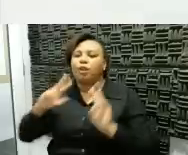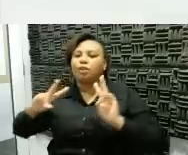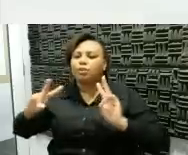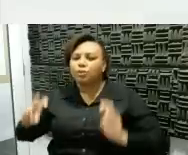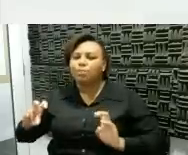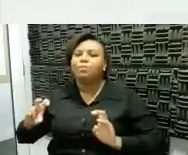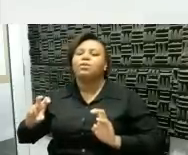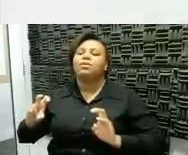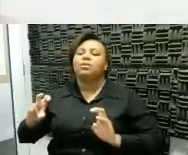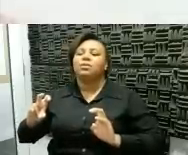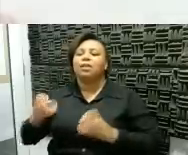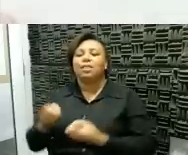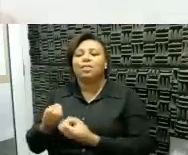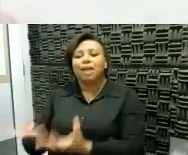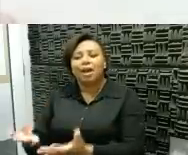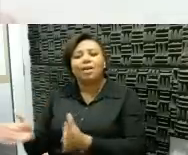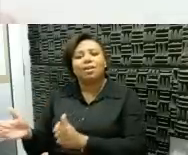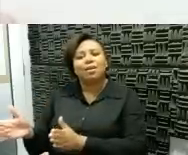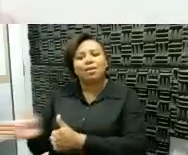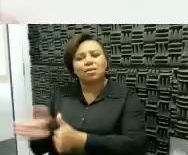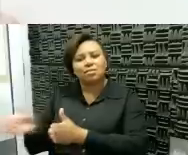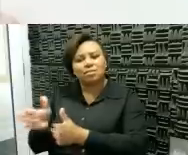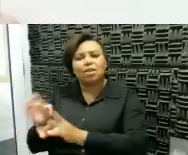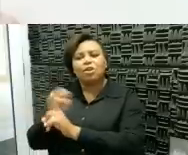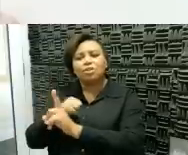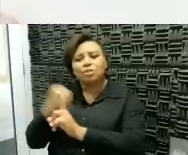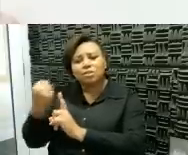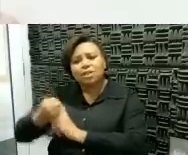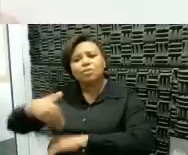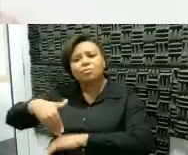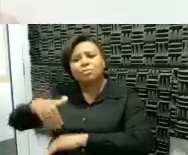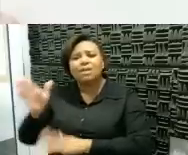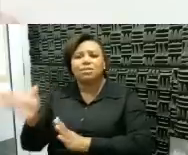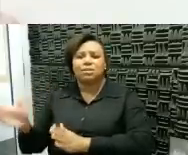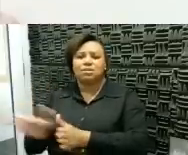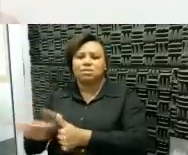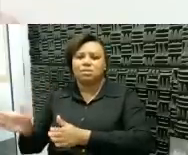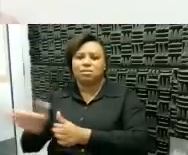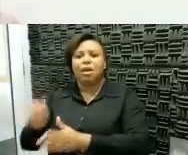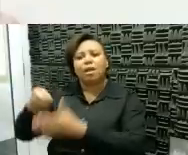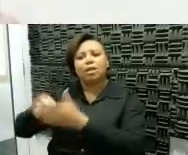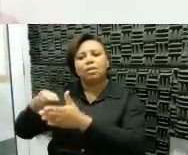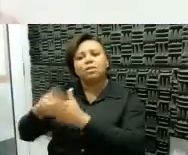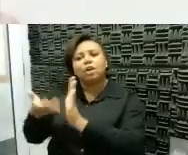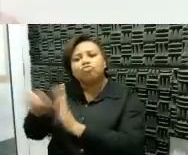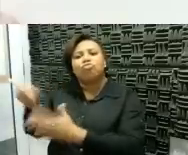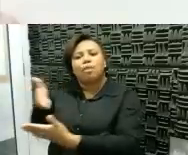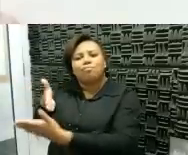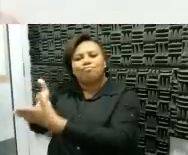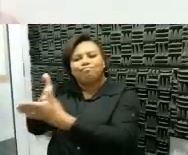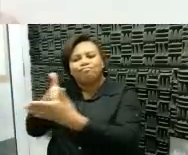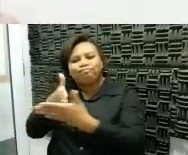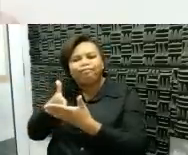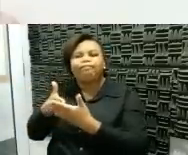né em uma uma sociedade mais com maior acessibilidade é tentar retirar Barreiras Barreiras arquitetônicas como a escada que eu